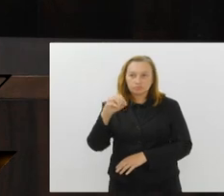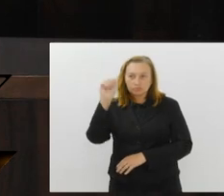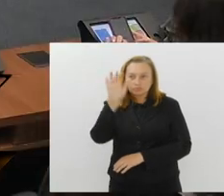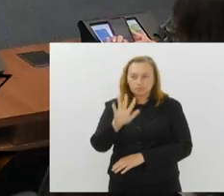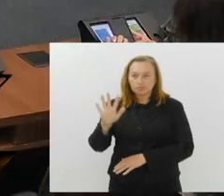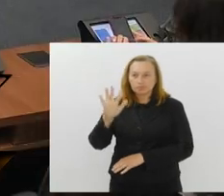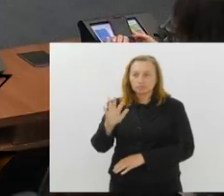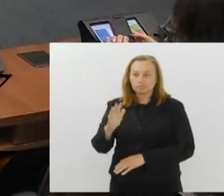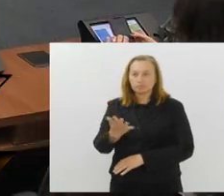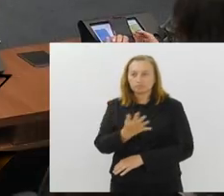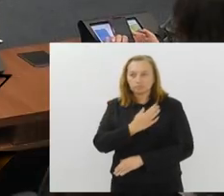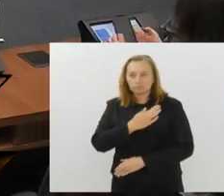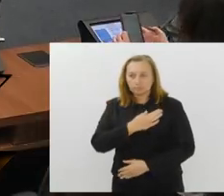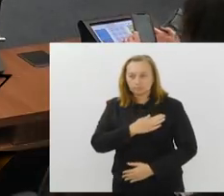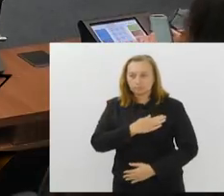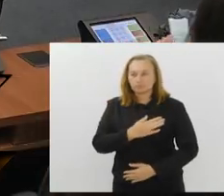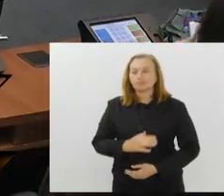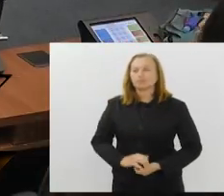nacional